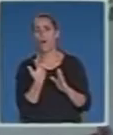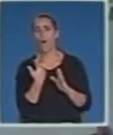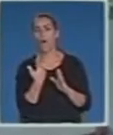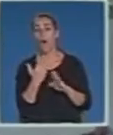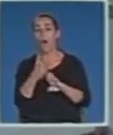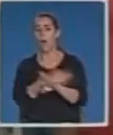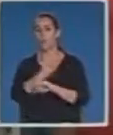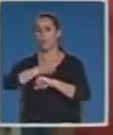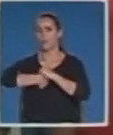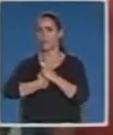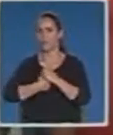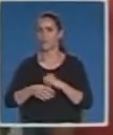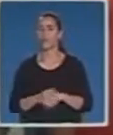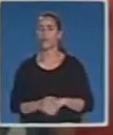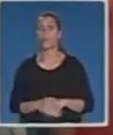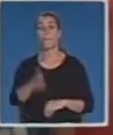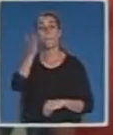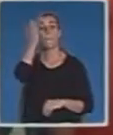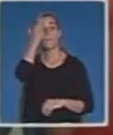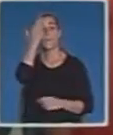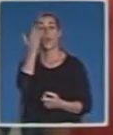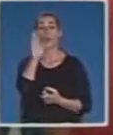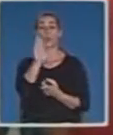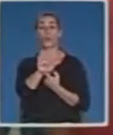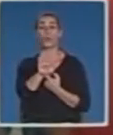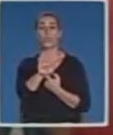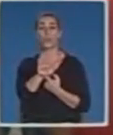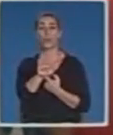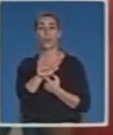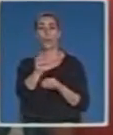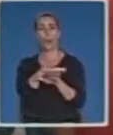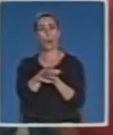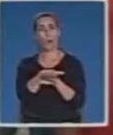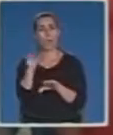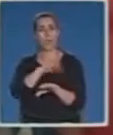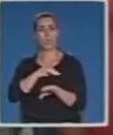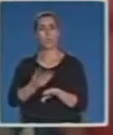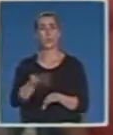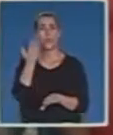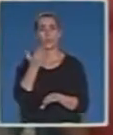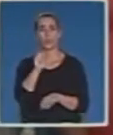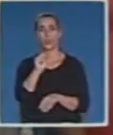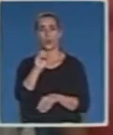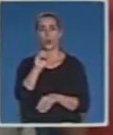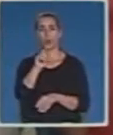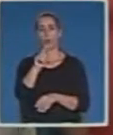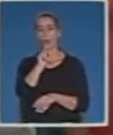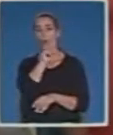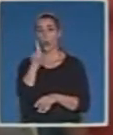catástrofe social. Aquilo que se prevê, por exemplo, para uma das espécies que mais rendimento tem para os nossos pescadores, que é o gurás, é